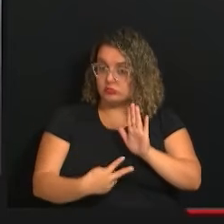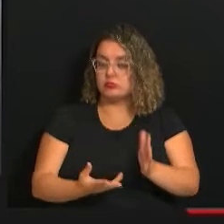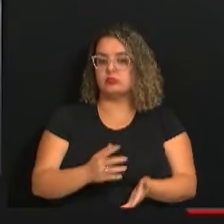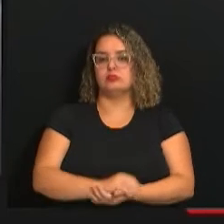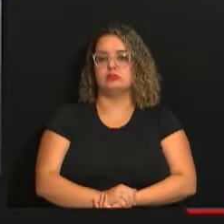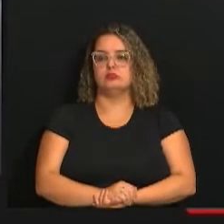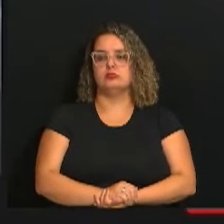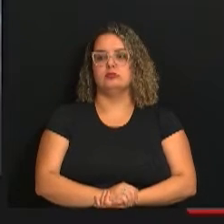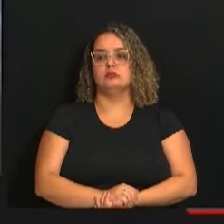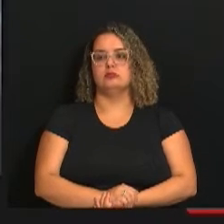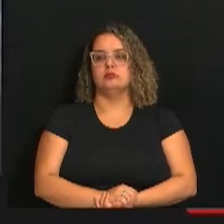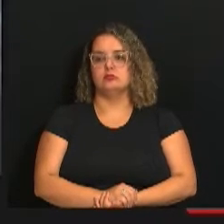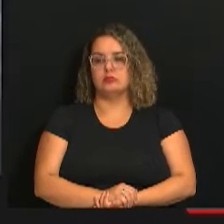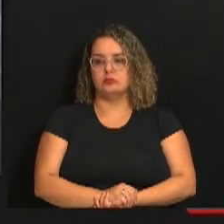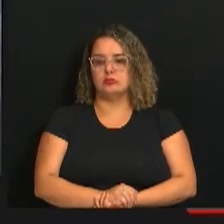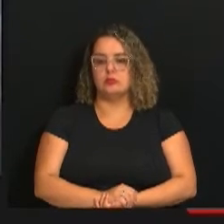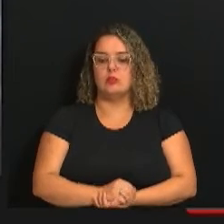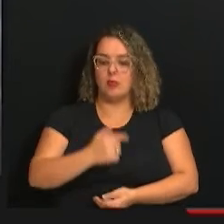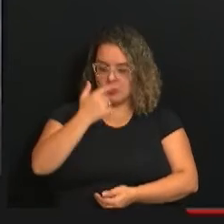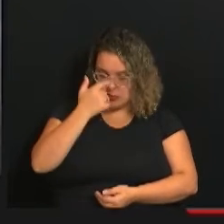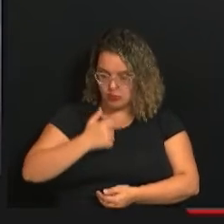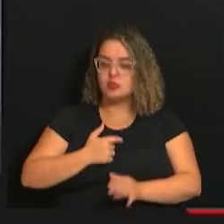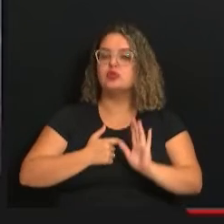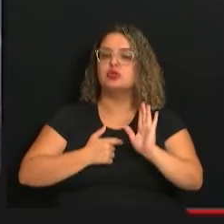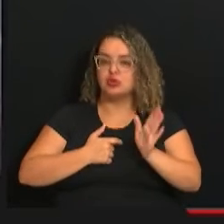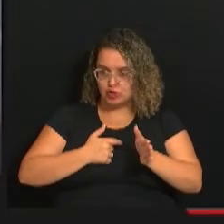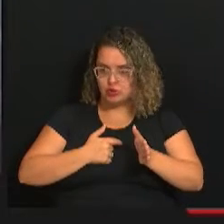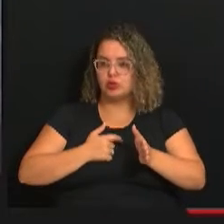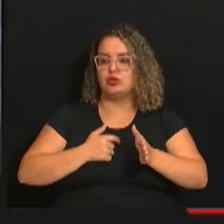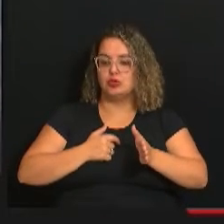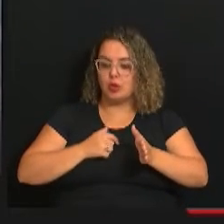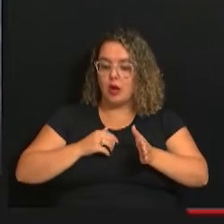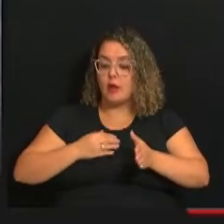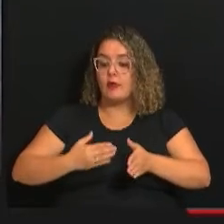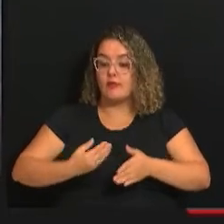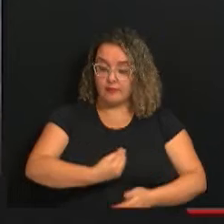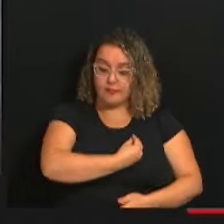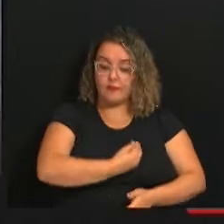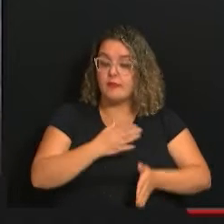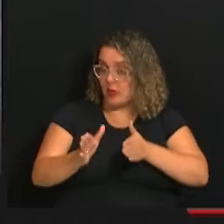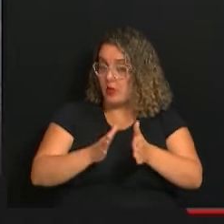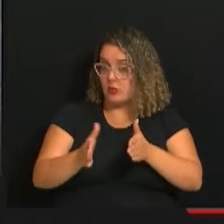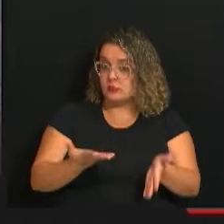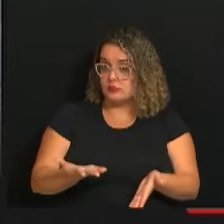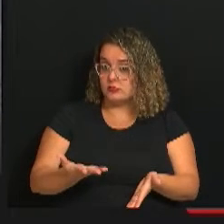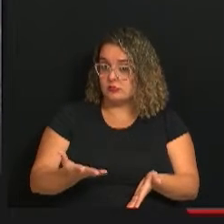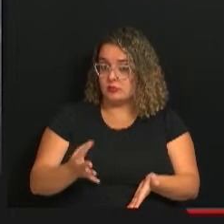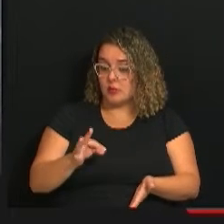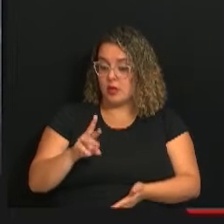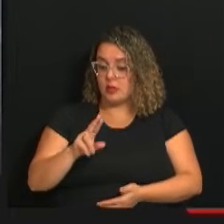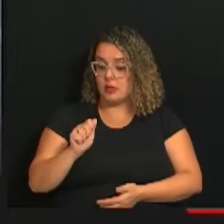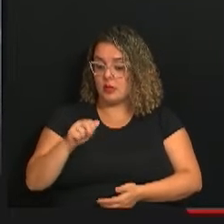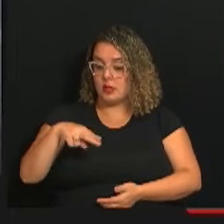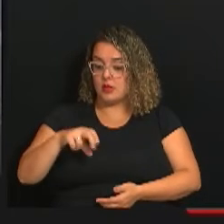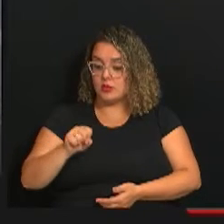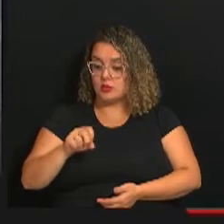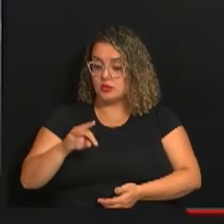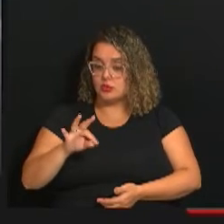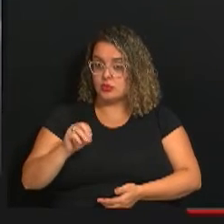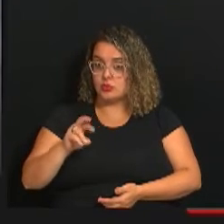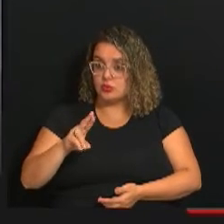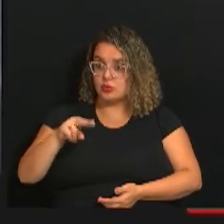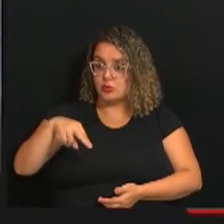um ano de aposentada, eu comecei a ver pela internet muitos cursos a respeito de